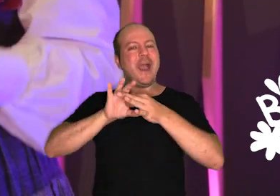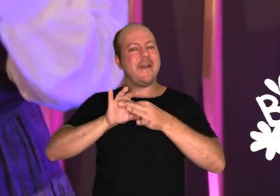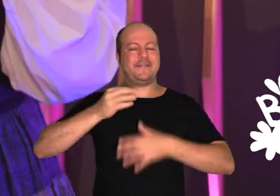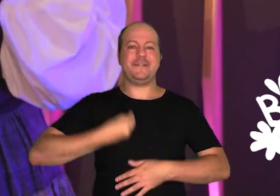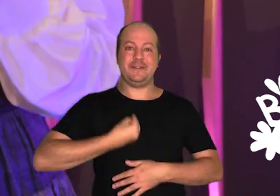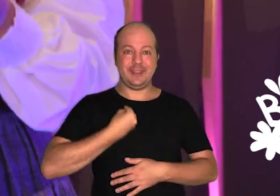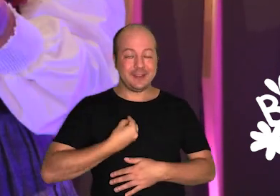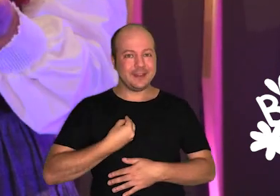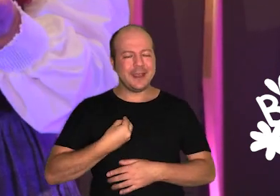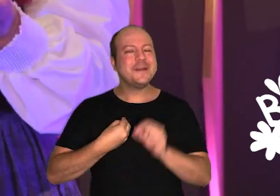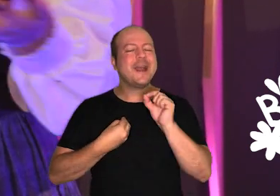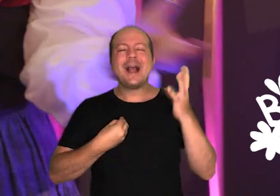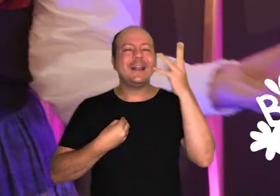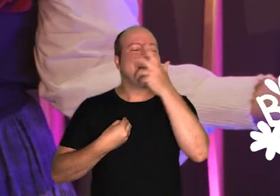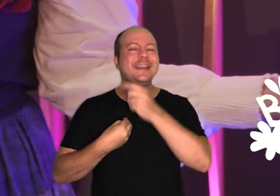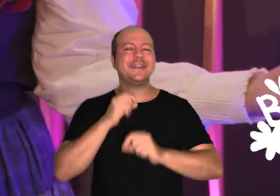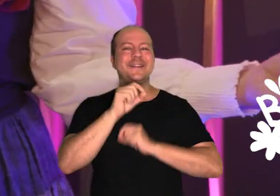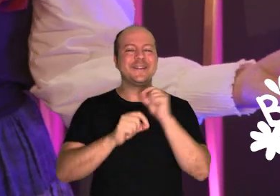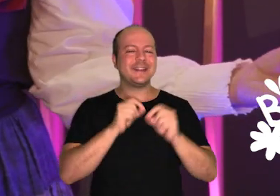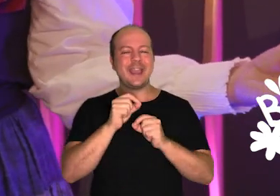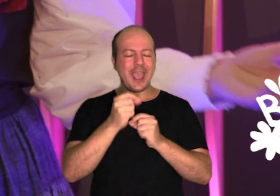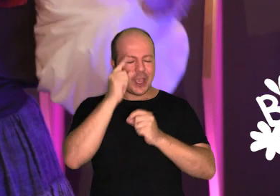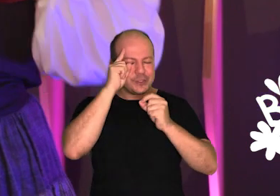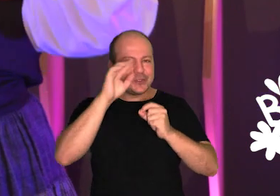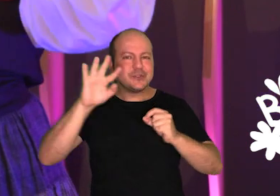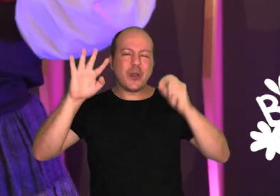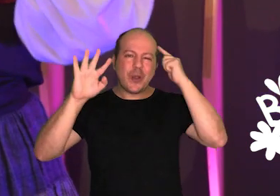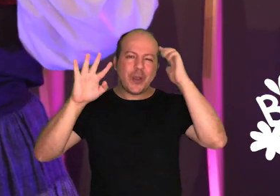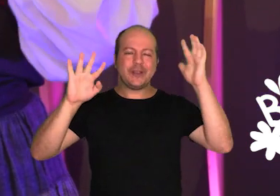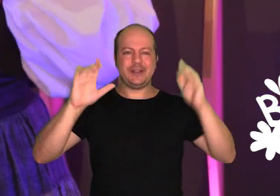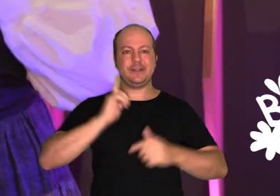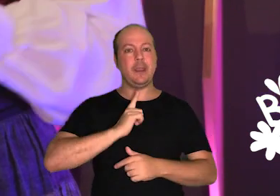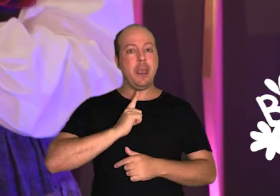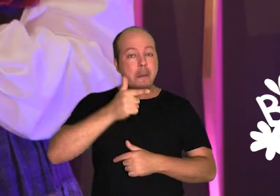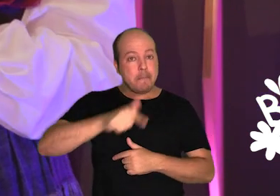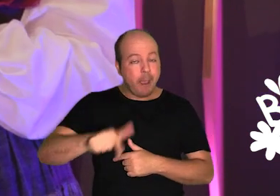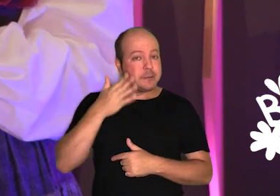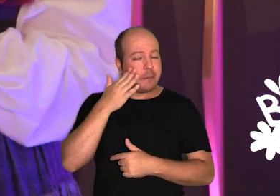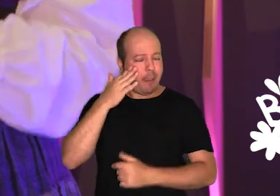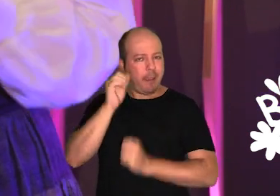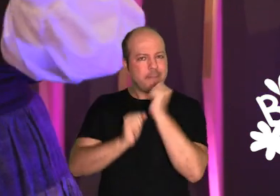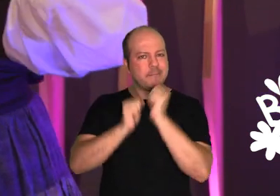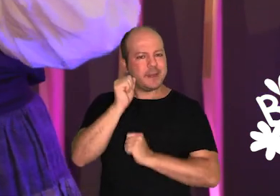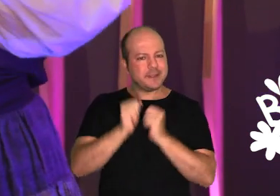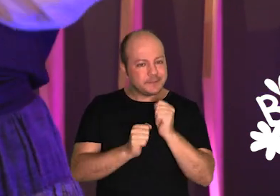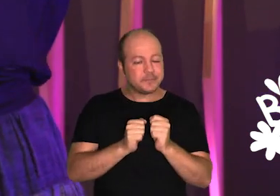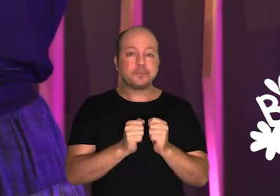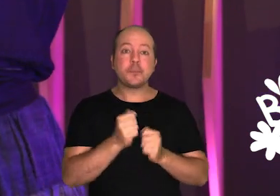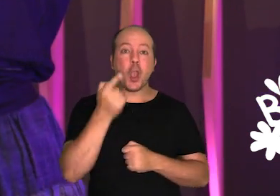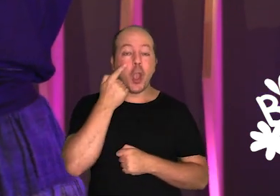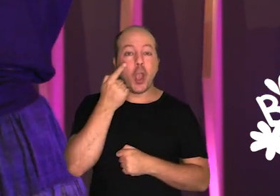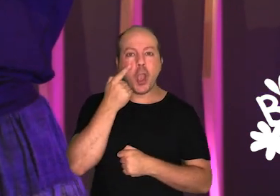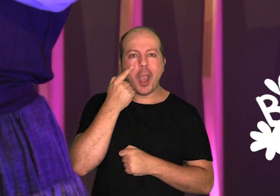vidas. E mais lindo de tudo, alimentando sonhos. Se você quer saber um pouquinho mais sobre esta empresa, é só você,